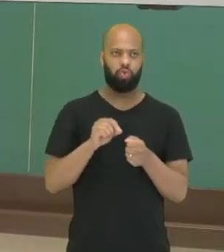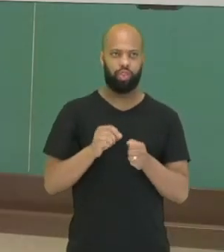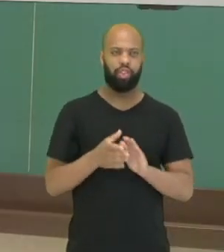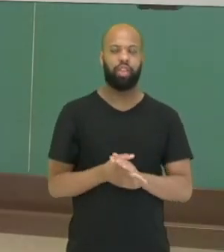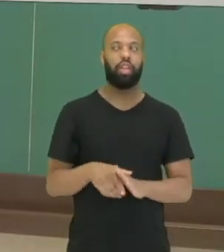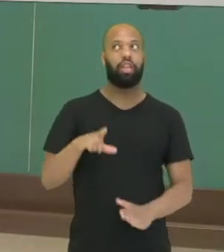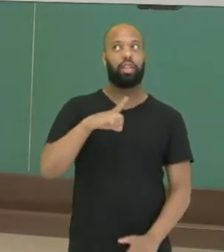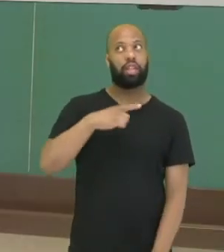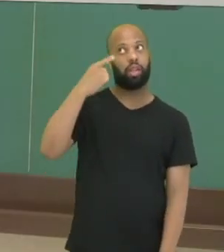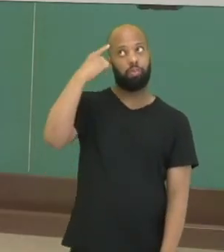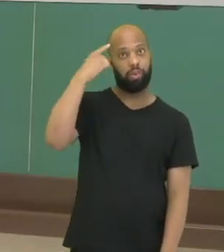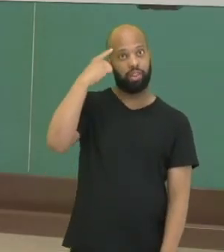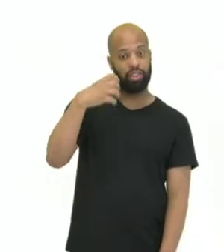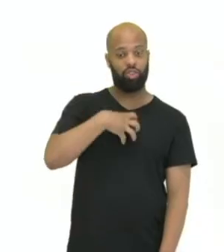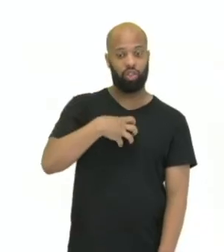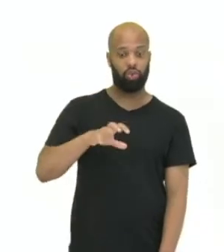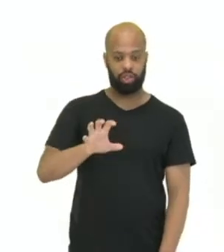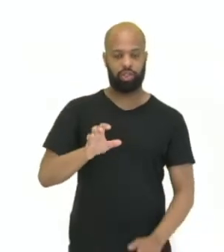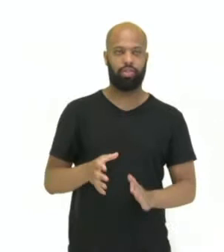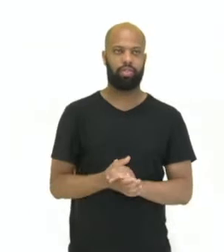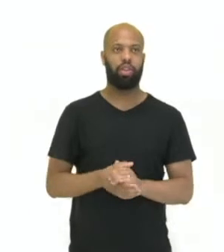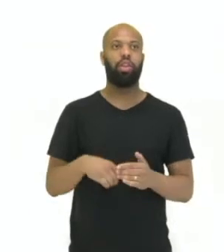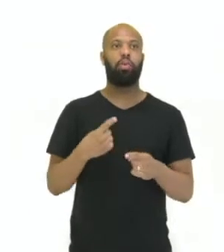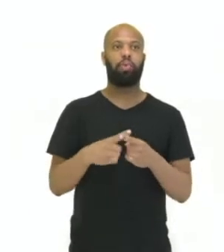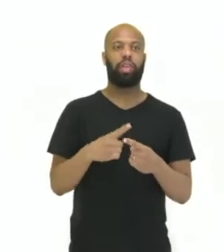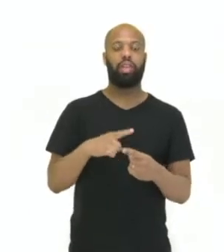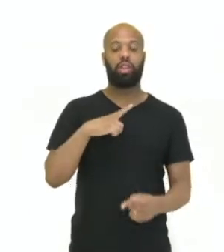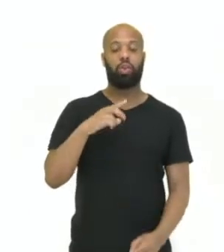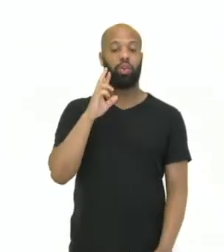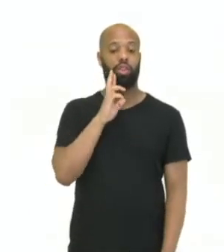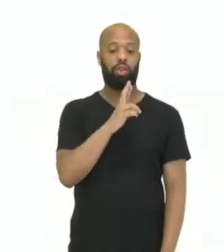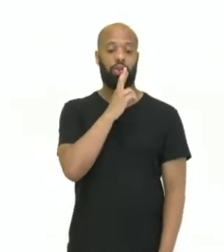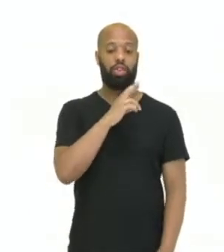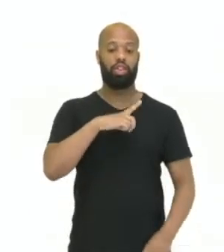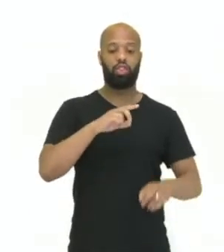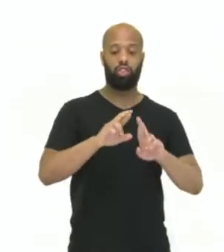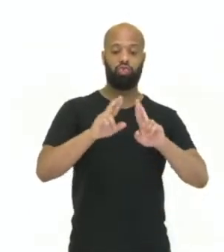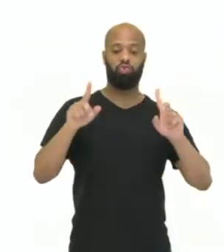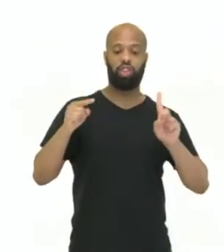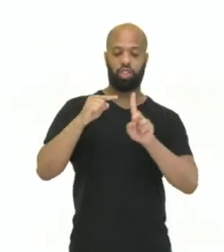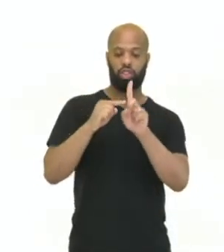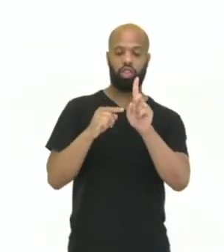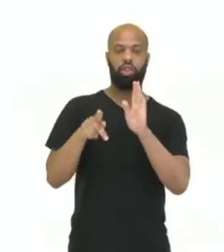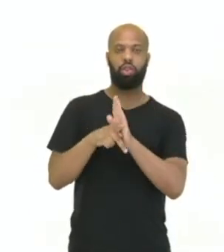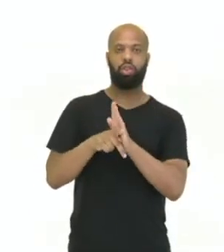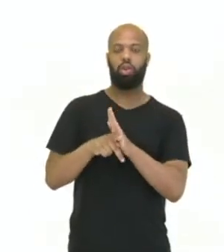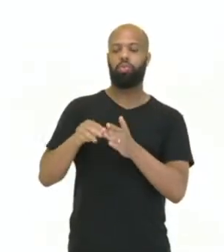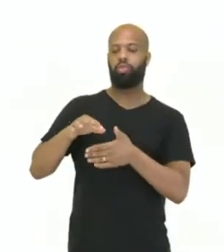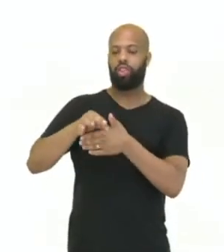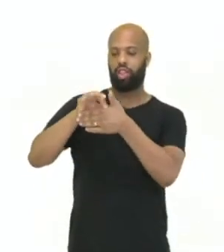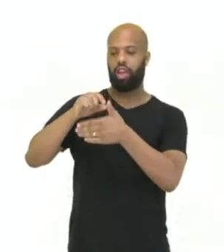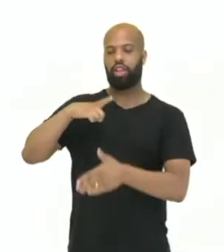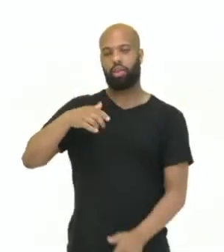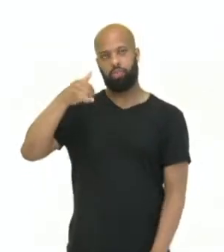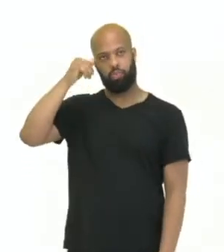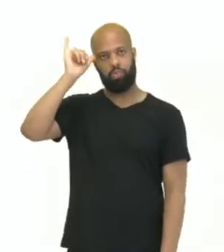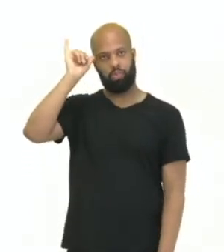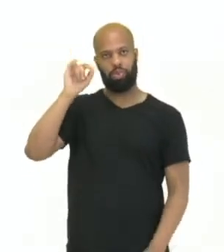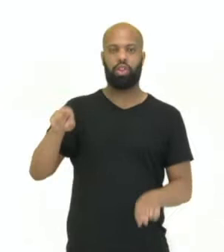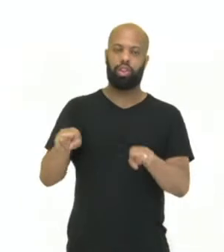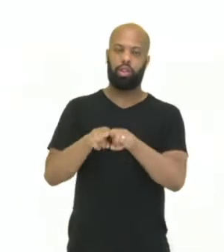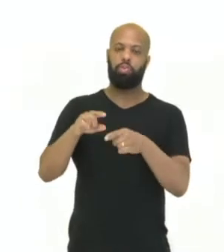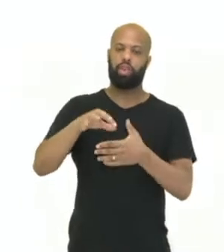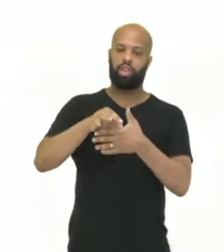que pensar dessa maneira. No restaurante, eu tenho diferentes tipos de carne. Boi, porco, frango e peixe.